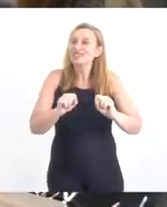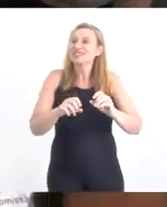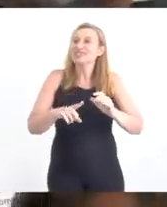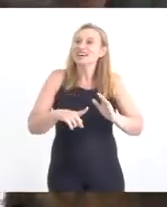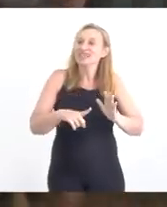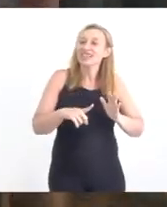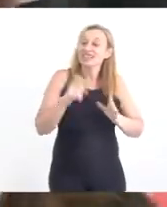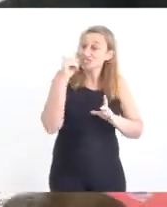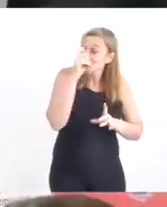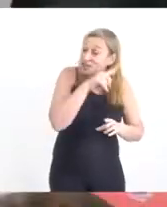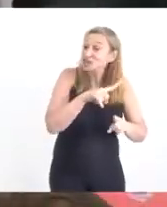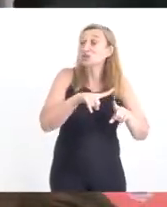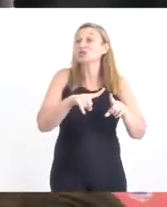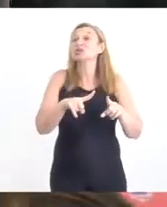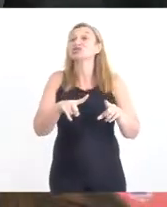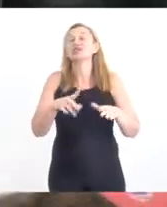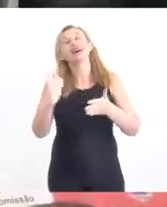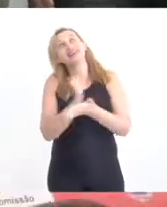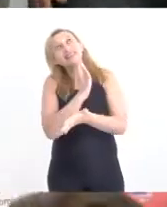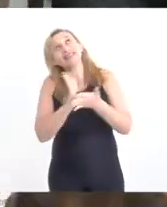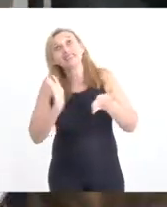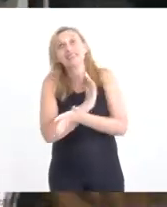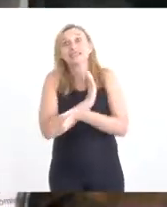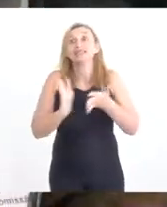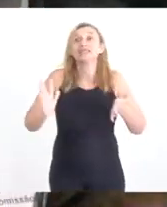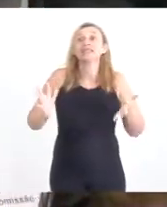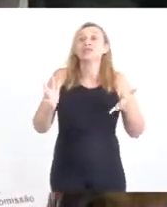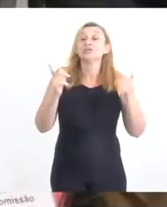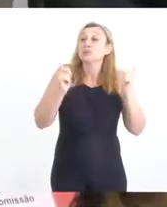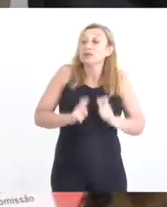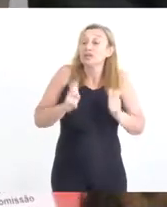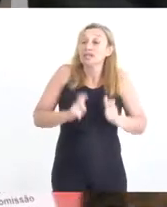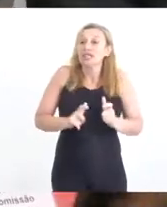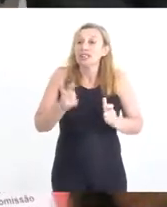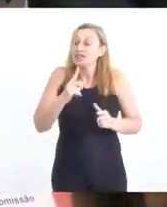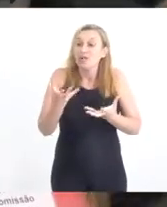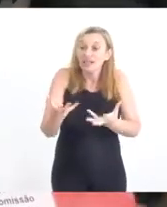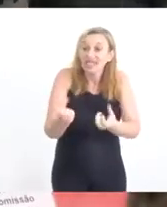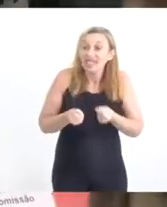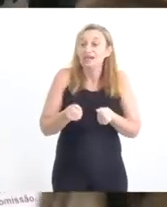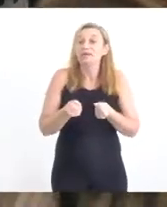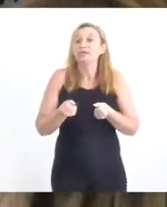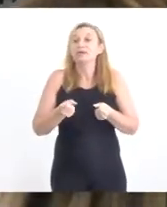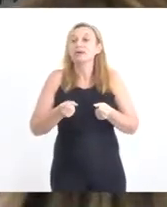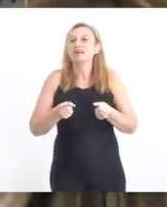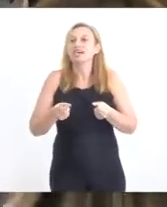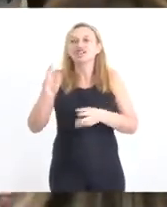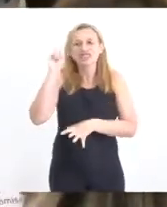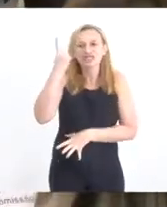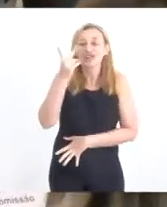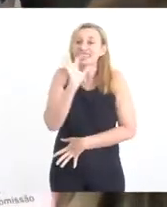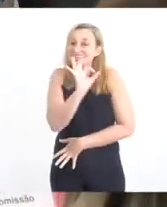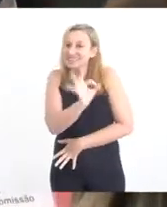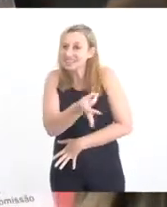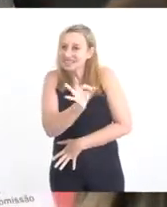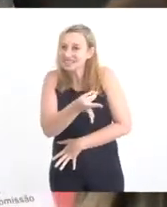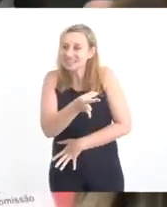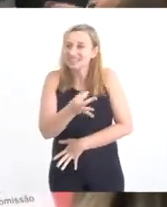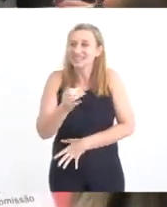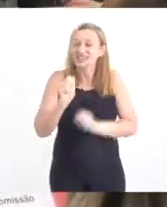burocrático que pode ser muitas vezes um lugar que não acolhe porque historicamente